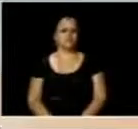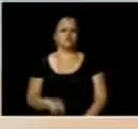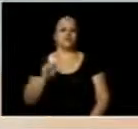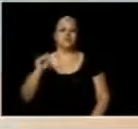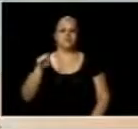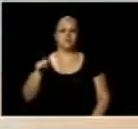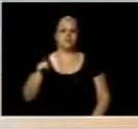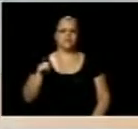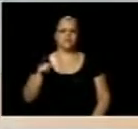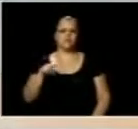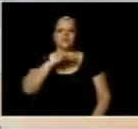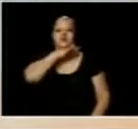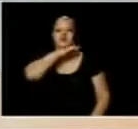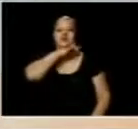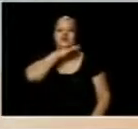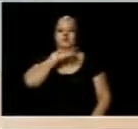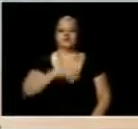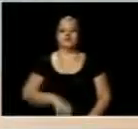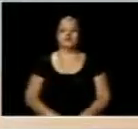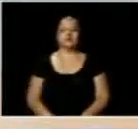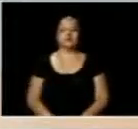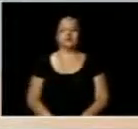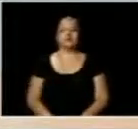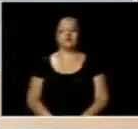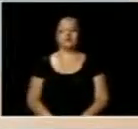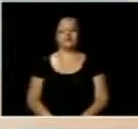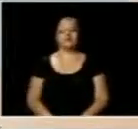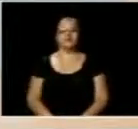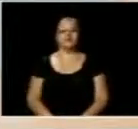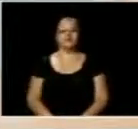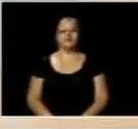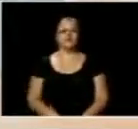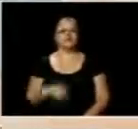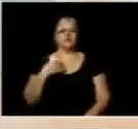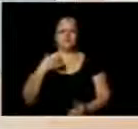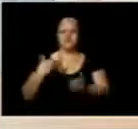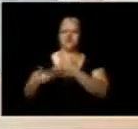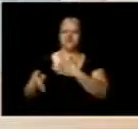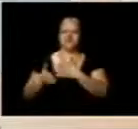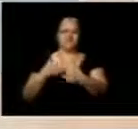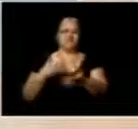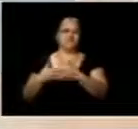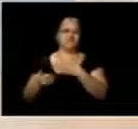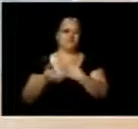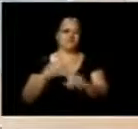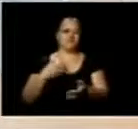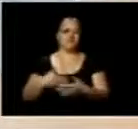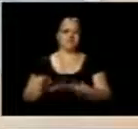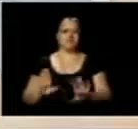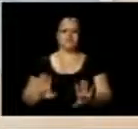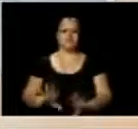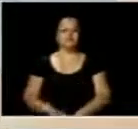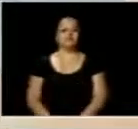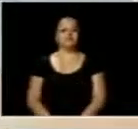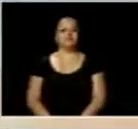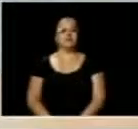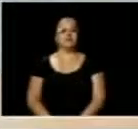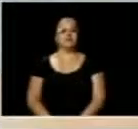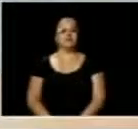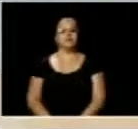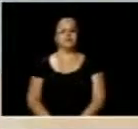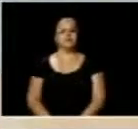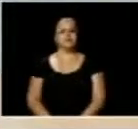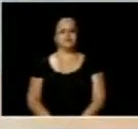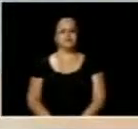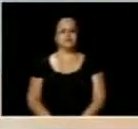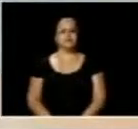mal tem que ser combatido. Não vou, não irei, para mim não fez falta alguma, agora não precisa falar, porque a Câmara é esse, não convidou nenhum vereador porque ele